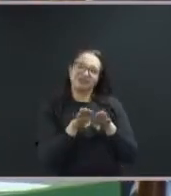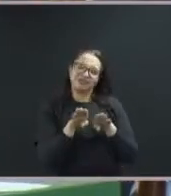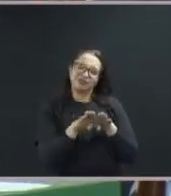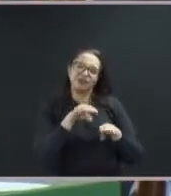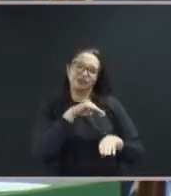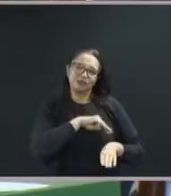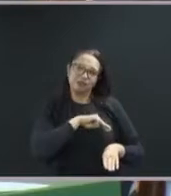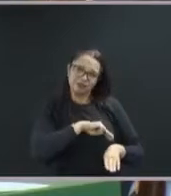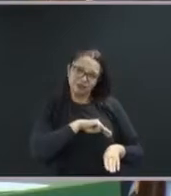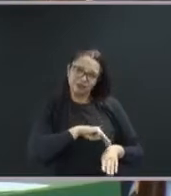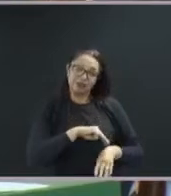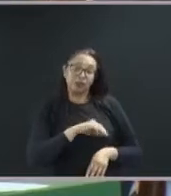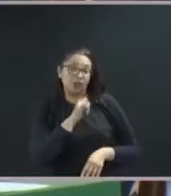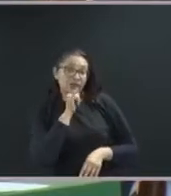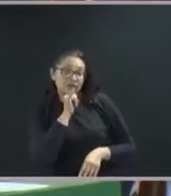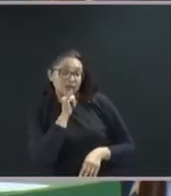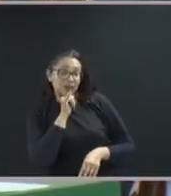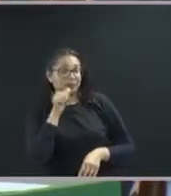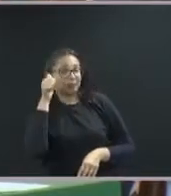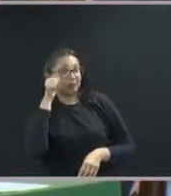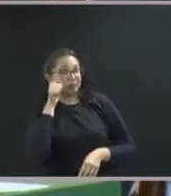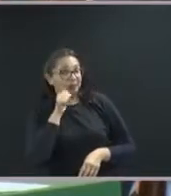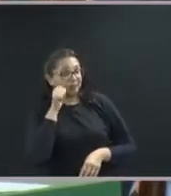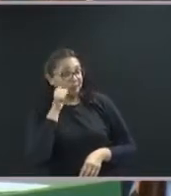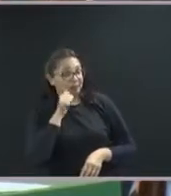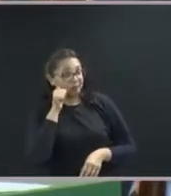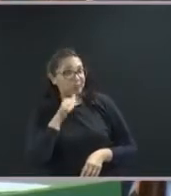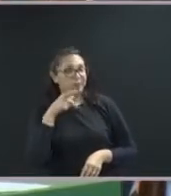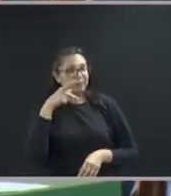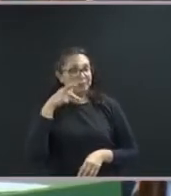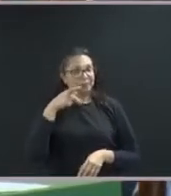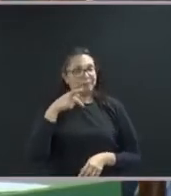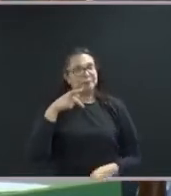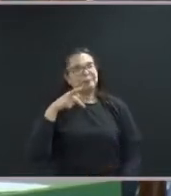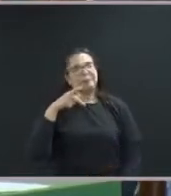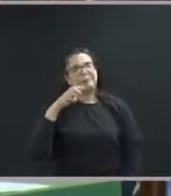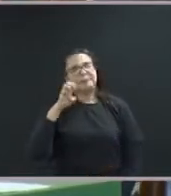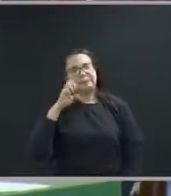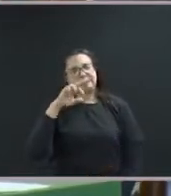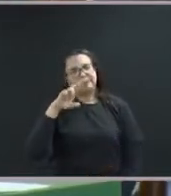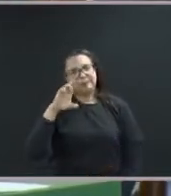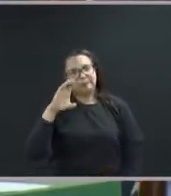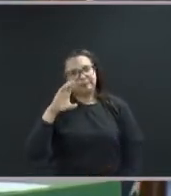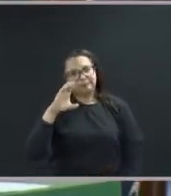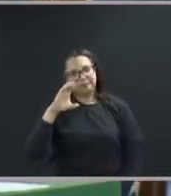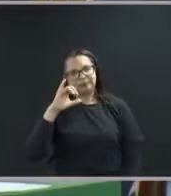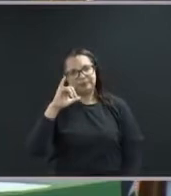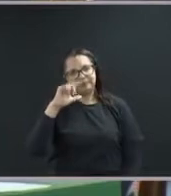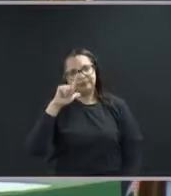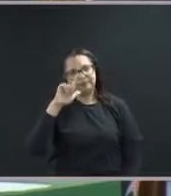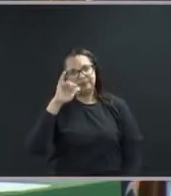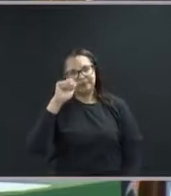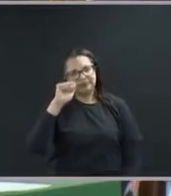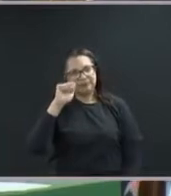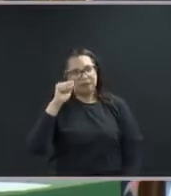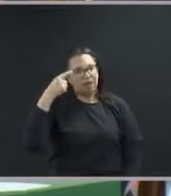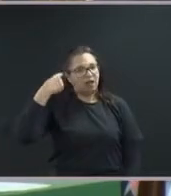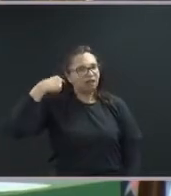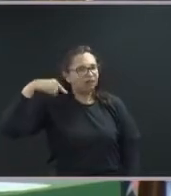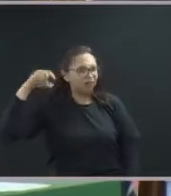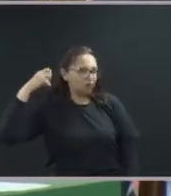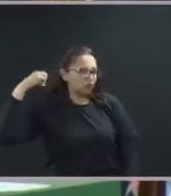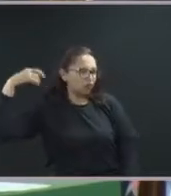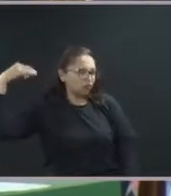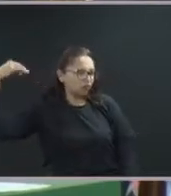Maranhão. Os demais companheiros já estão em vários países, mas nós estamos cada um. Não é importante o que você está